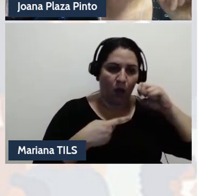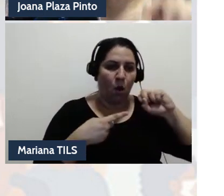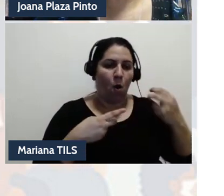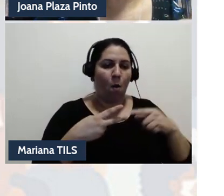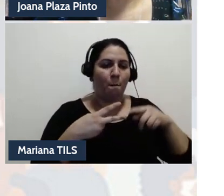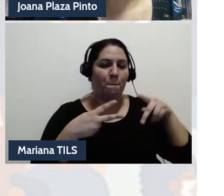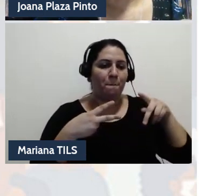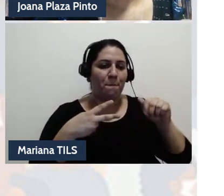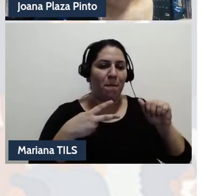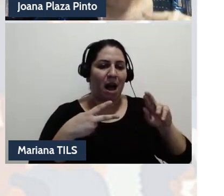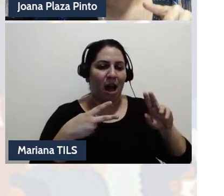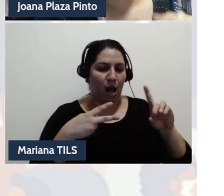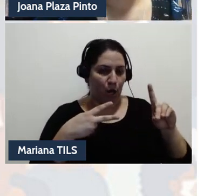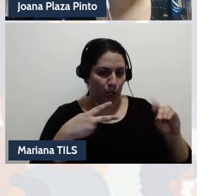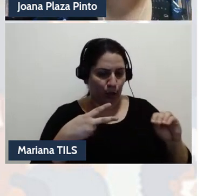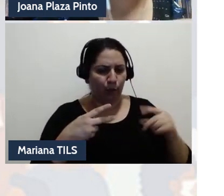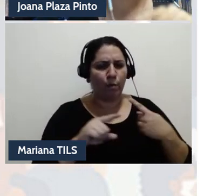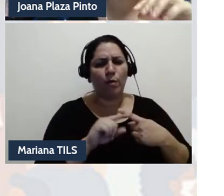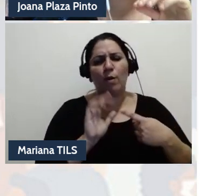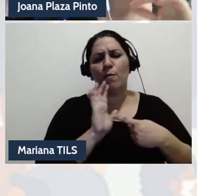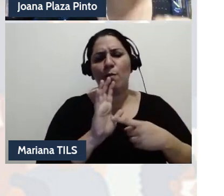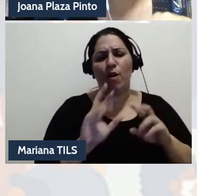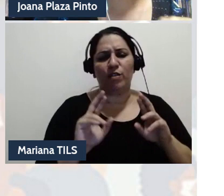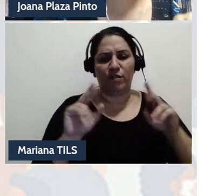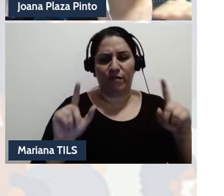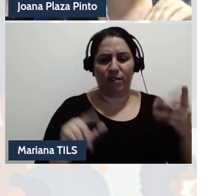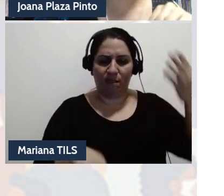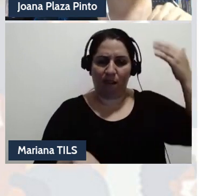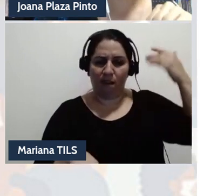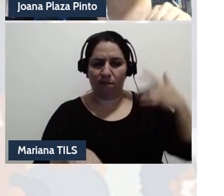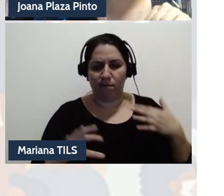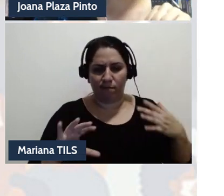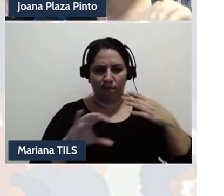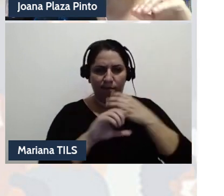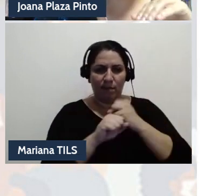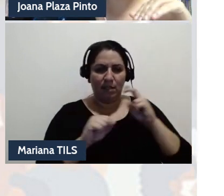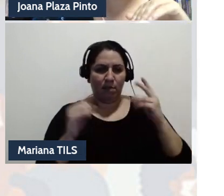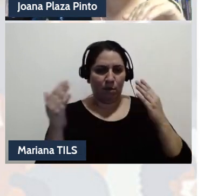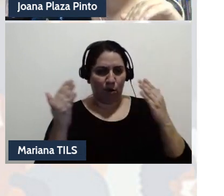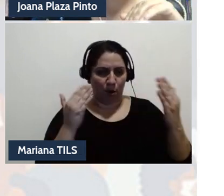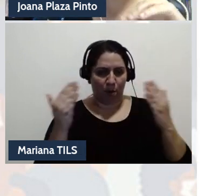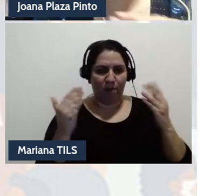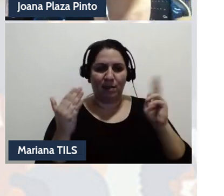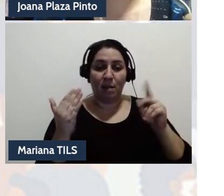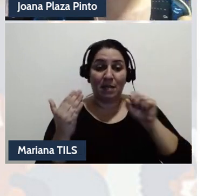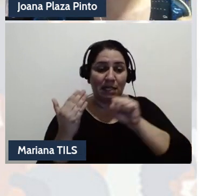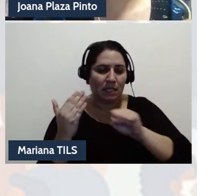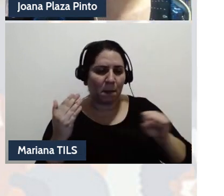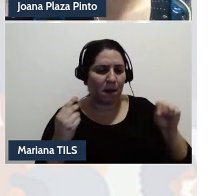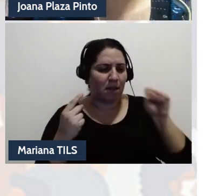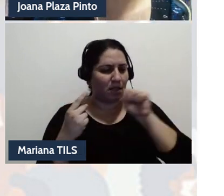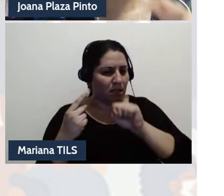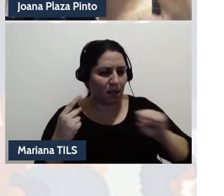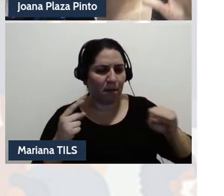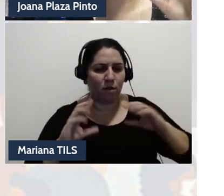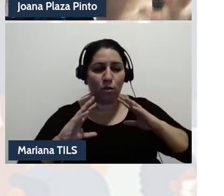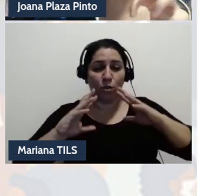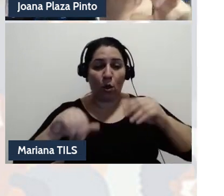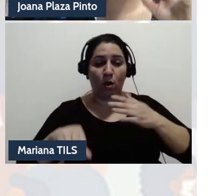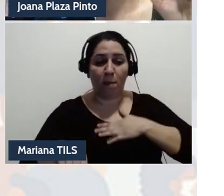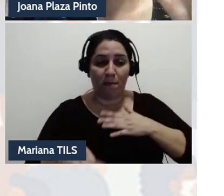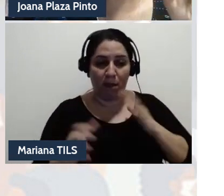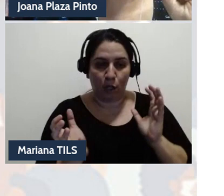vai acontecer com os dados que eu já tinha. Eu sempre faço diagnóstico semestral de todas as minhas turmas e eu